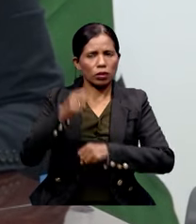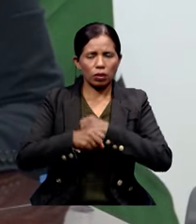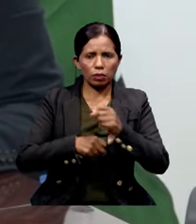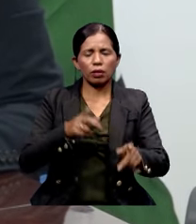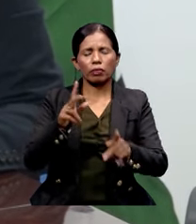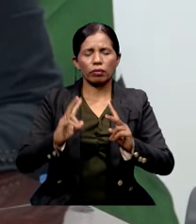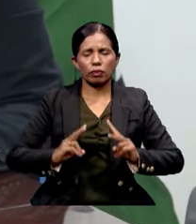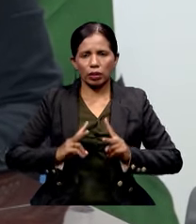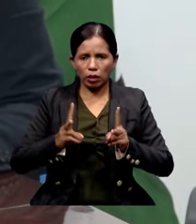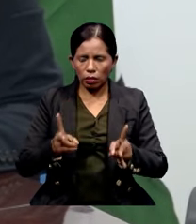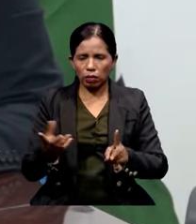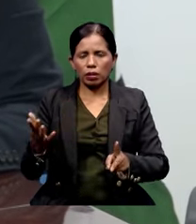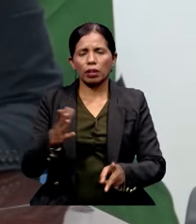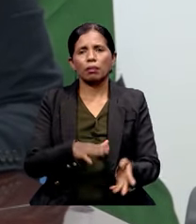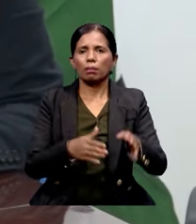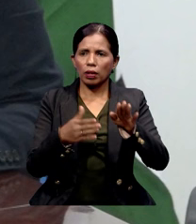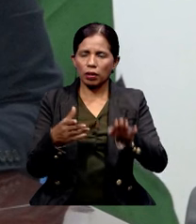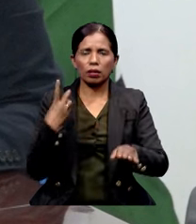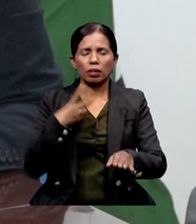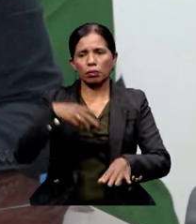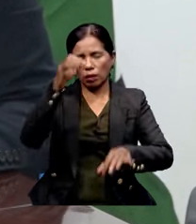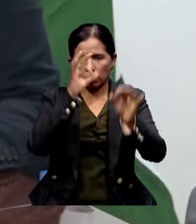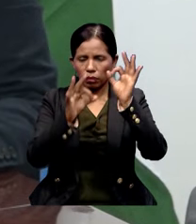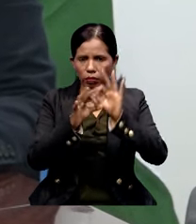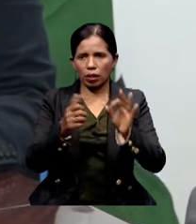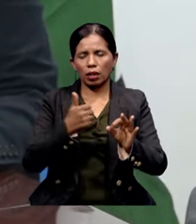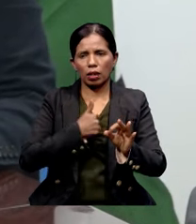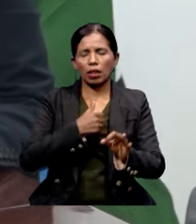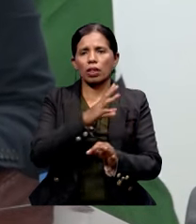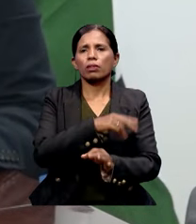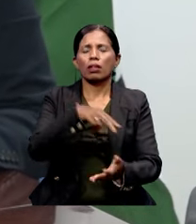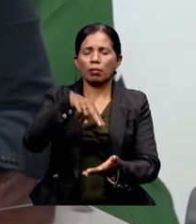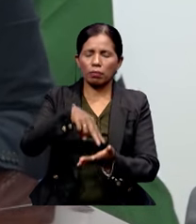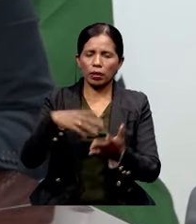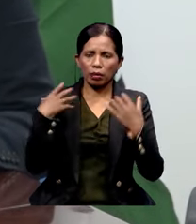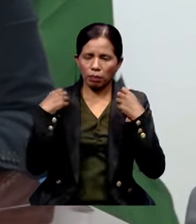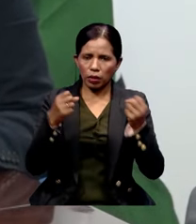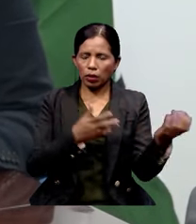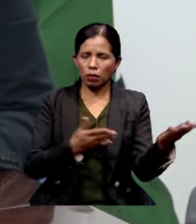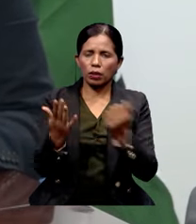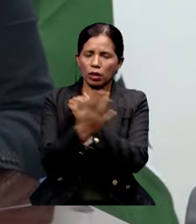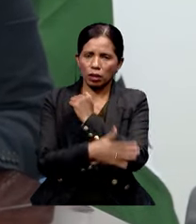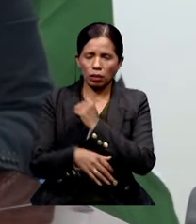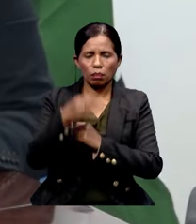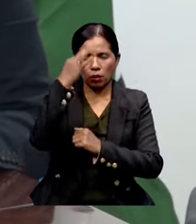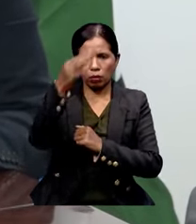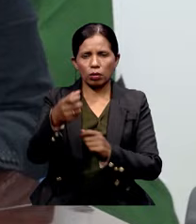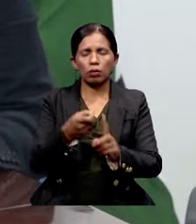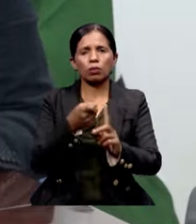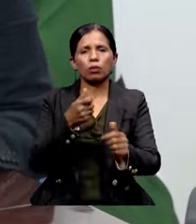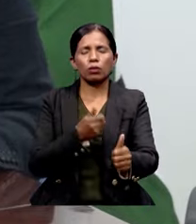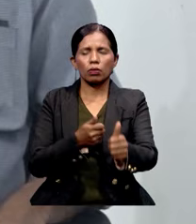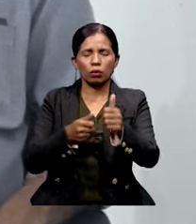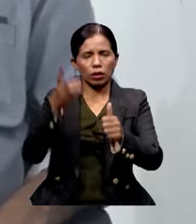nebe husi konaita no itabele fiaran no hamrik metin ho di lori na saune ba oin tuir mehi nebe sira husi ke la maita sira